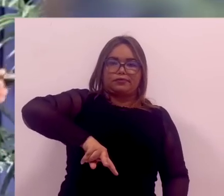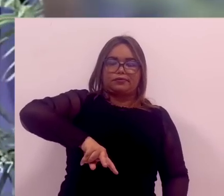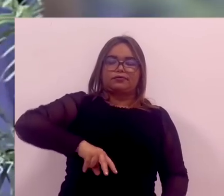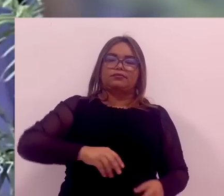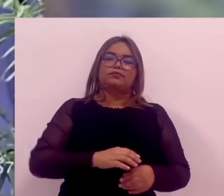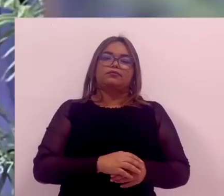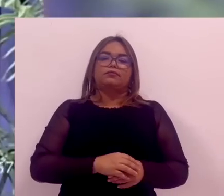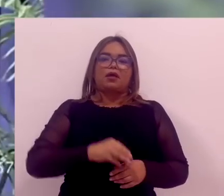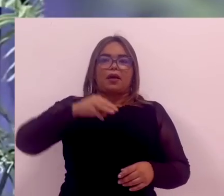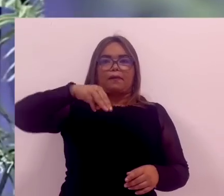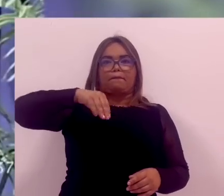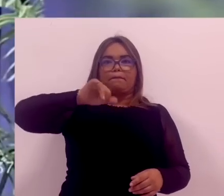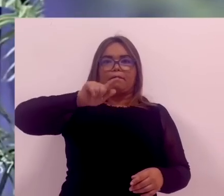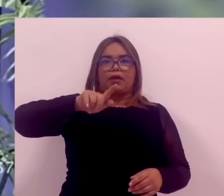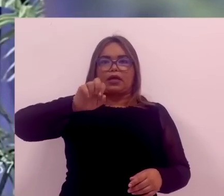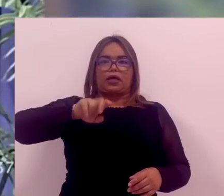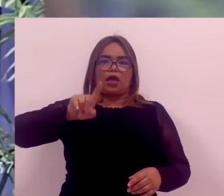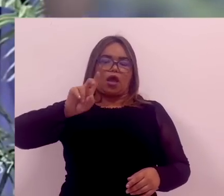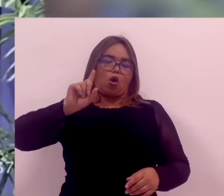baixo.